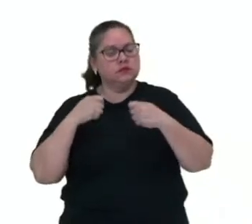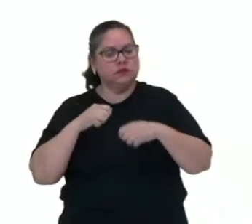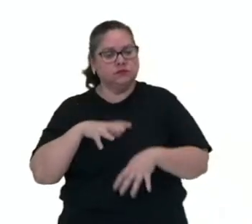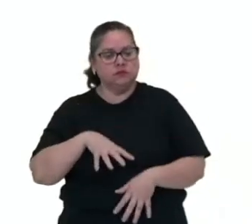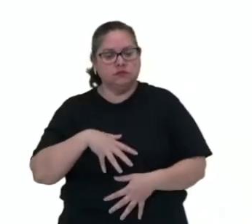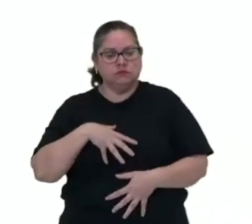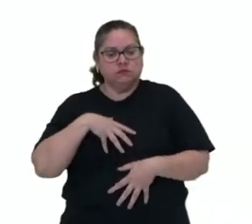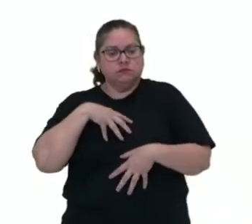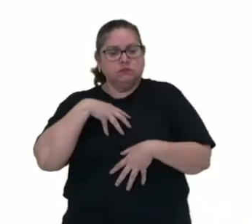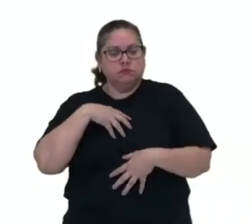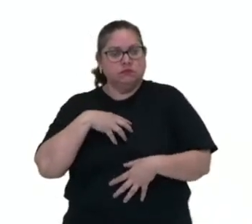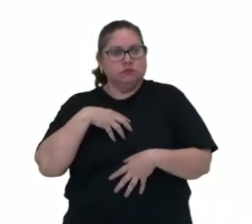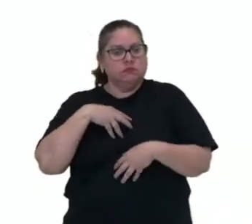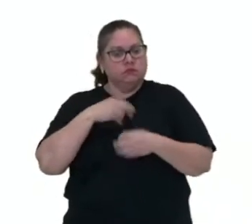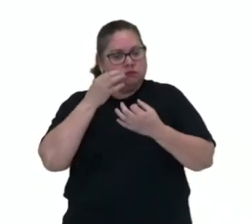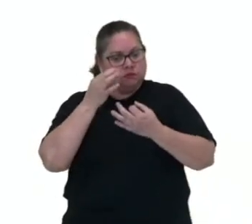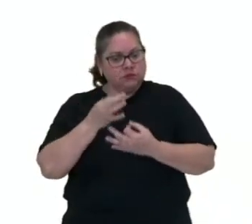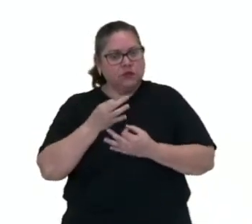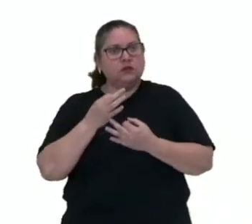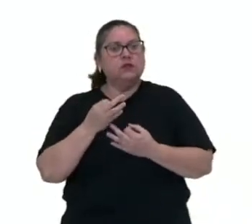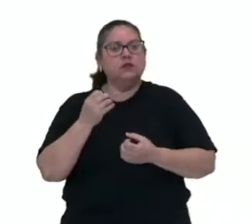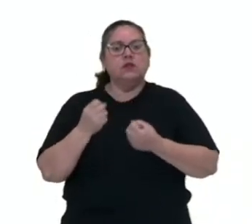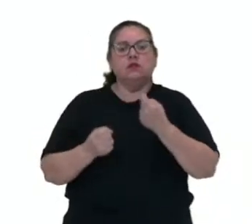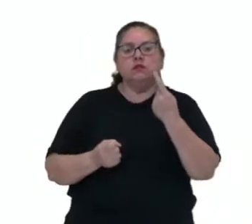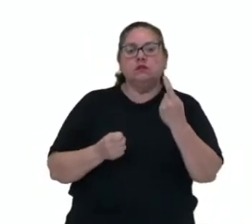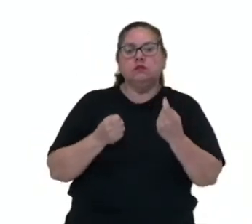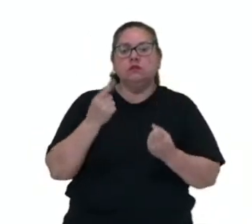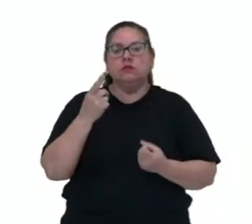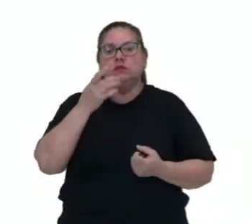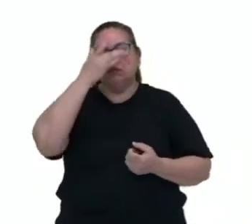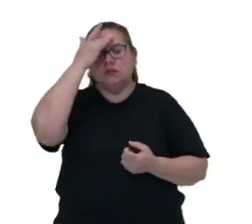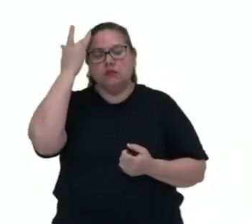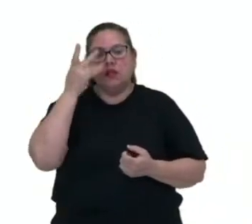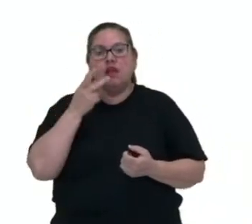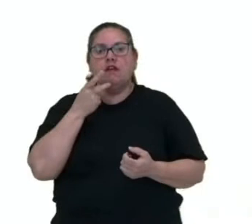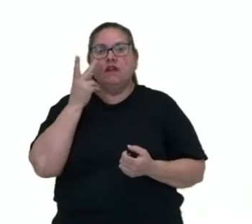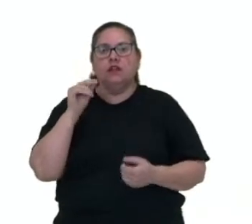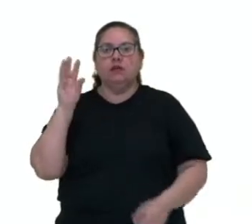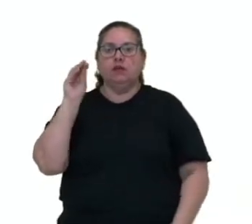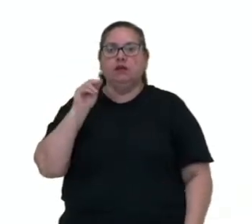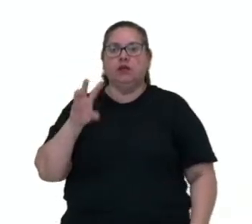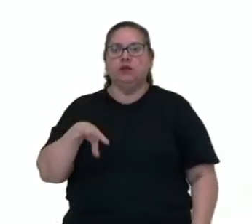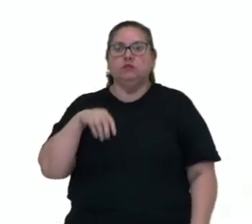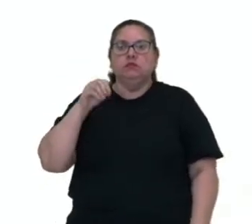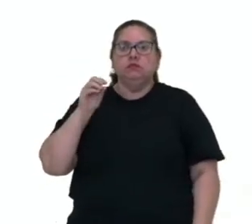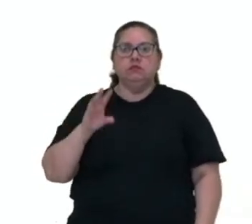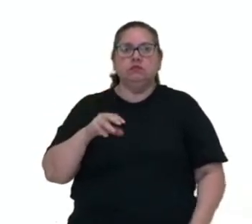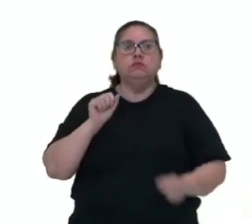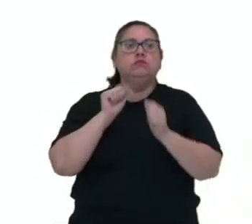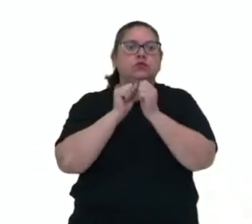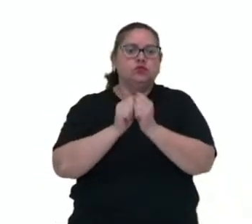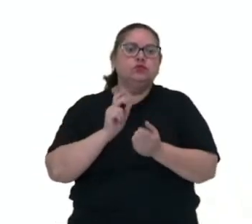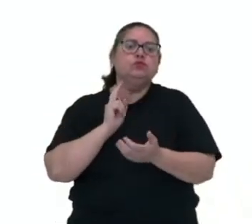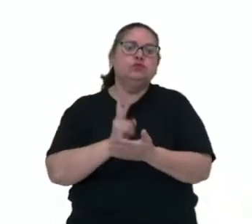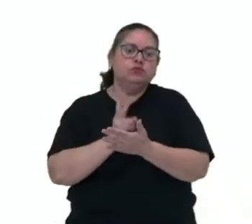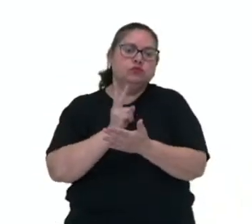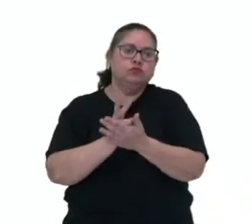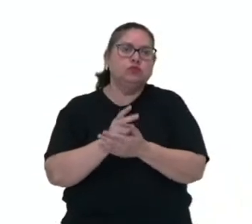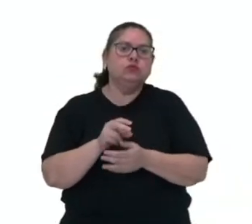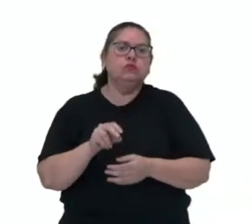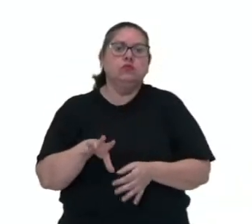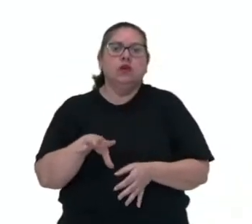respirar de modo correto. Algumas pessoas falam enquanto ainda estão inspirando ou continuam a falar quando o